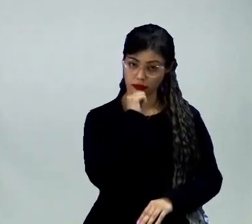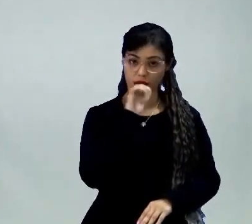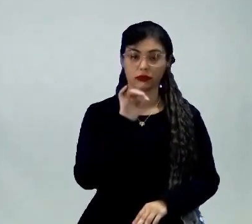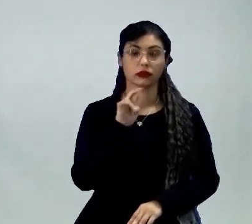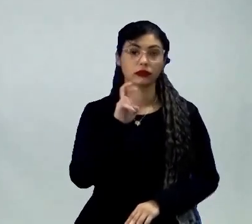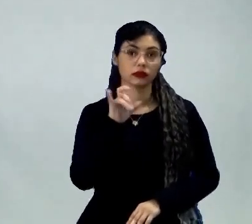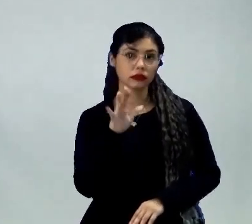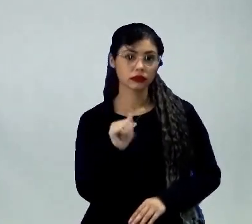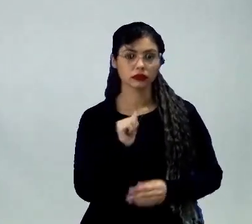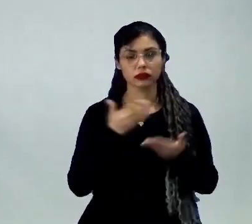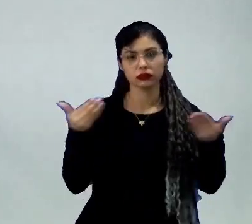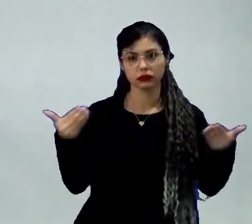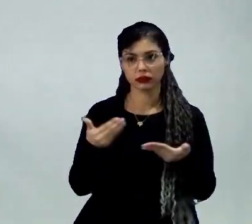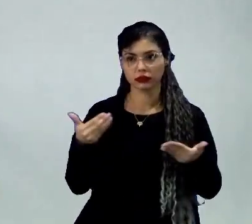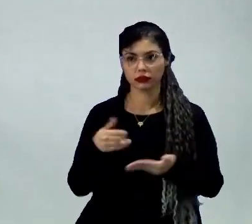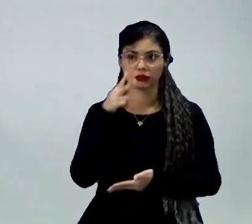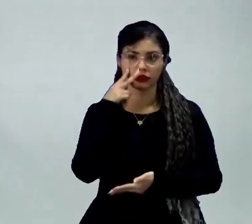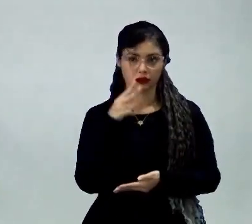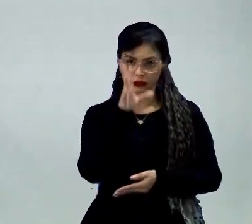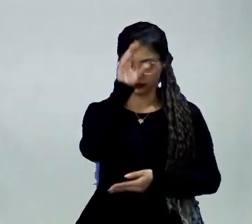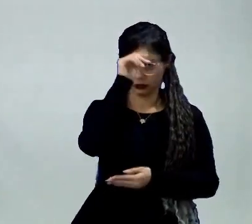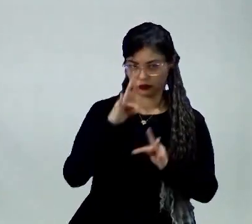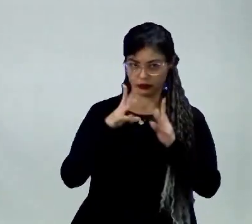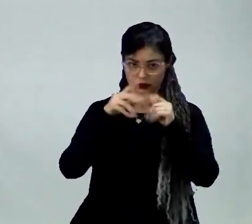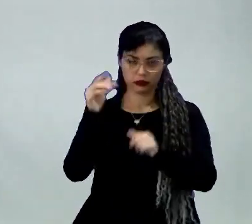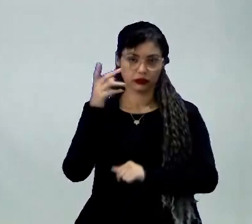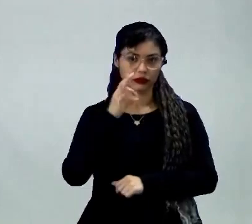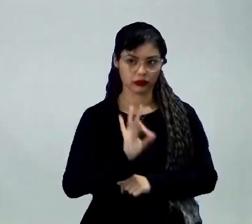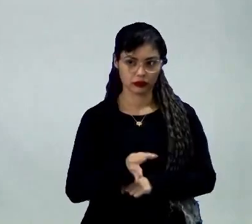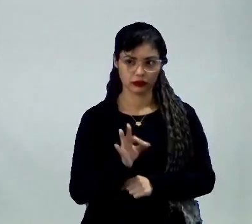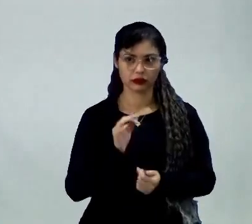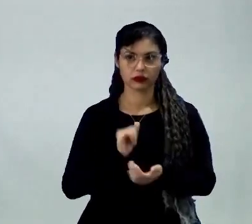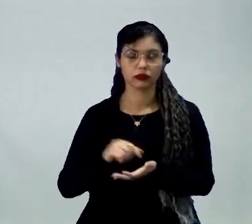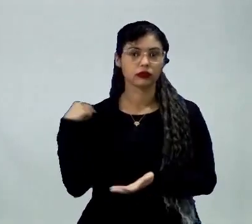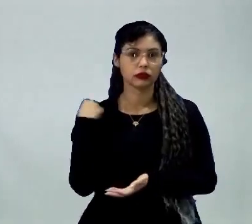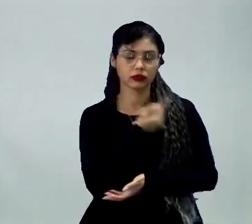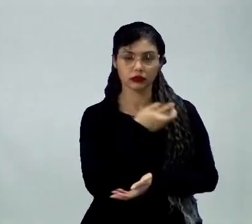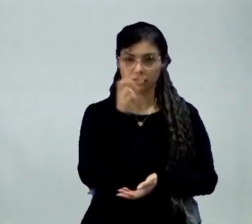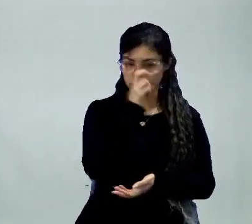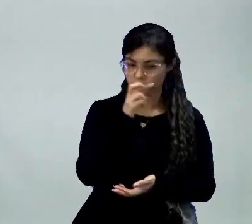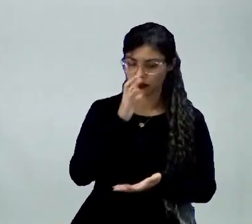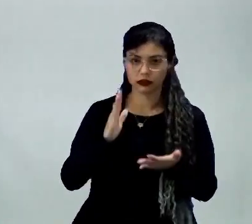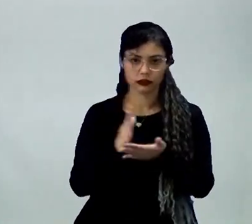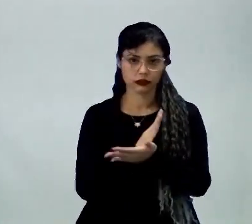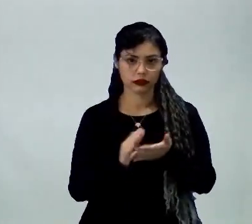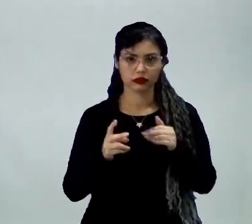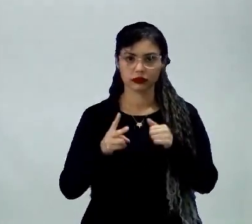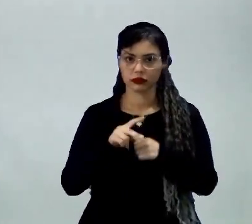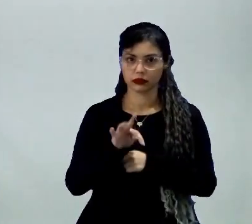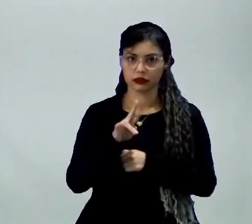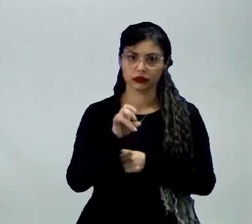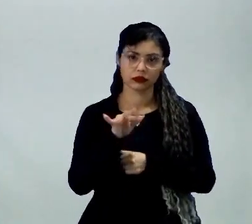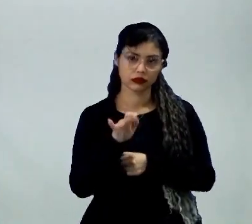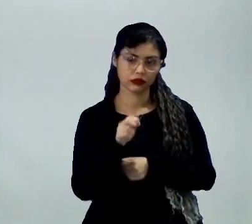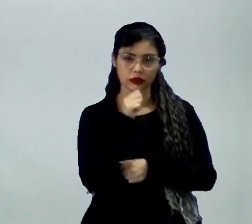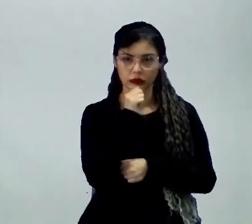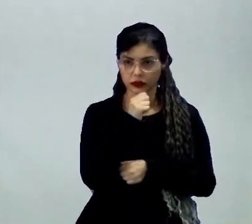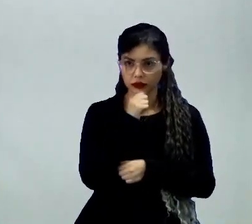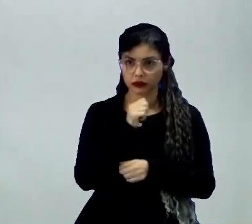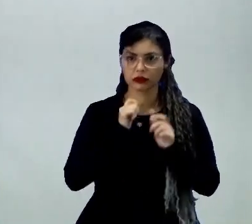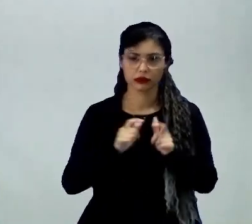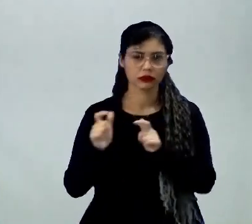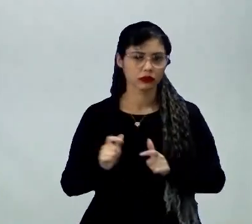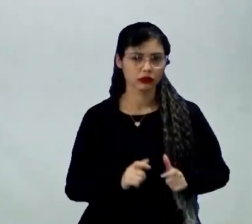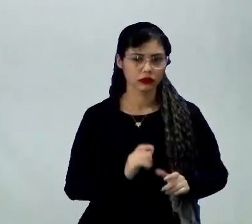enciclopédias. Agora, para que eu veja se você aprendeu tudo direitinho, a gente vai analisar alguns verbetes para ver se onde a gente